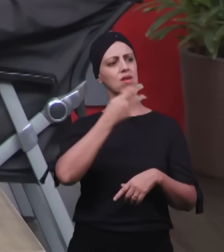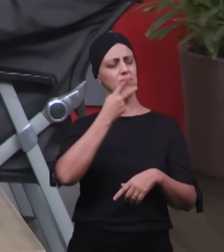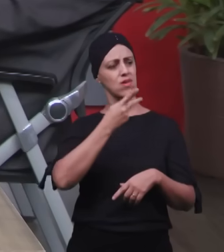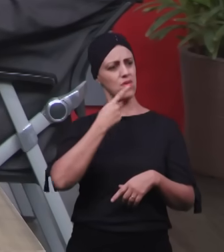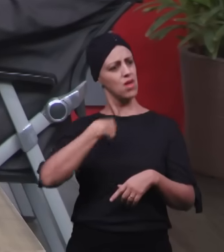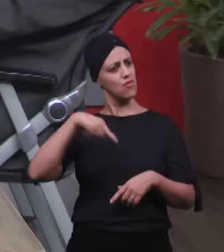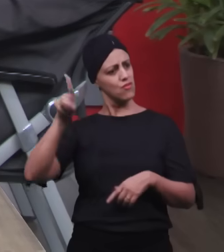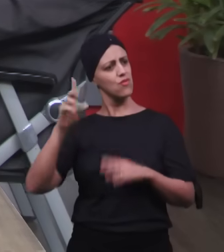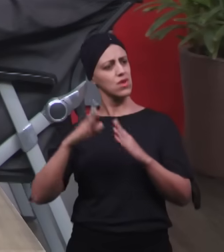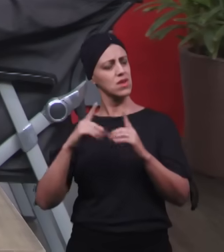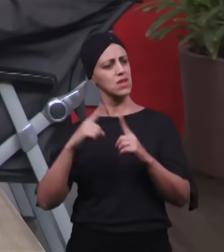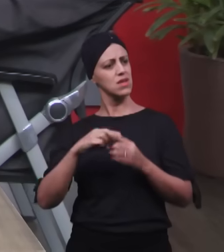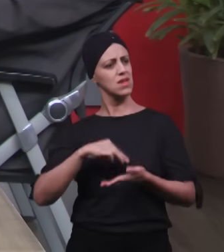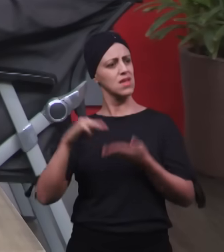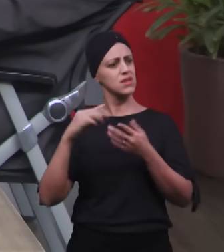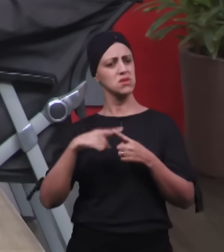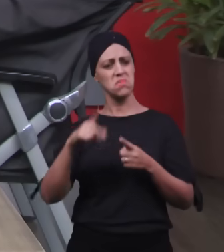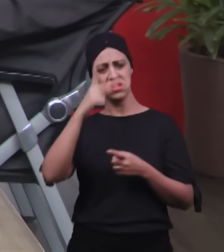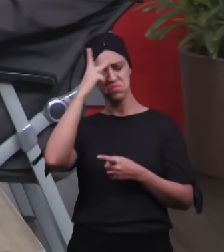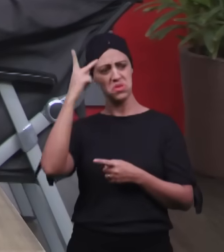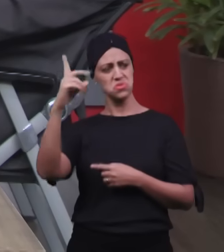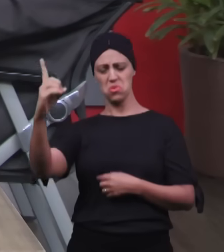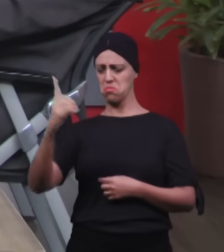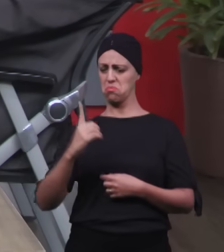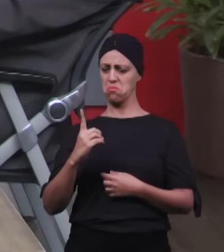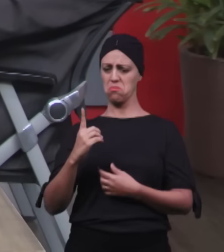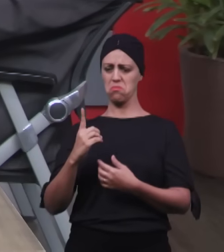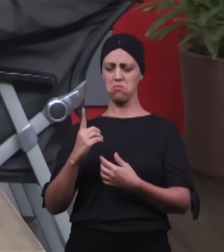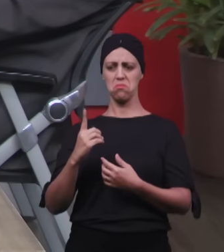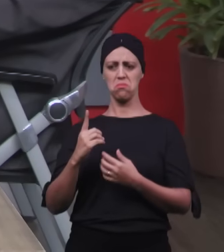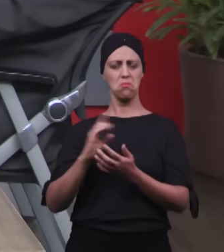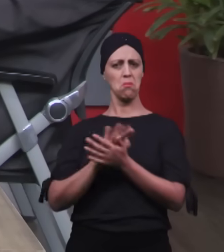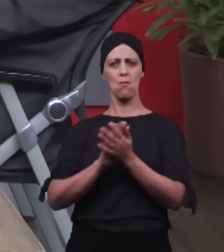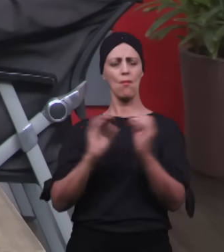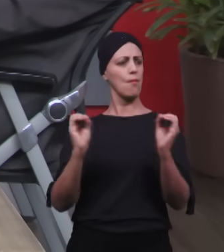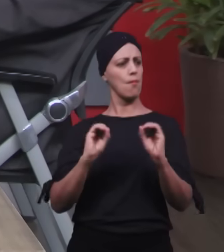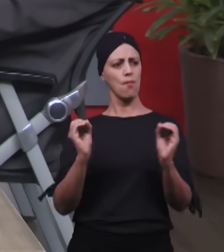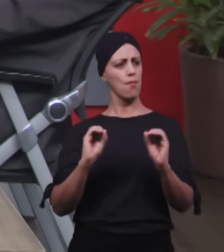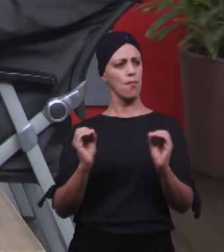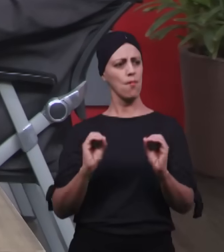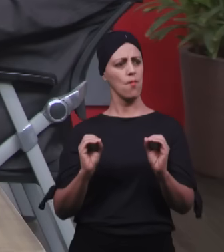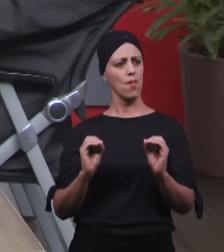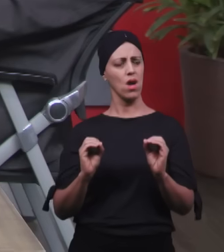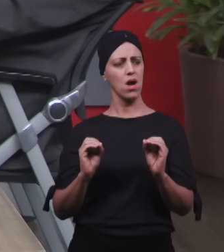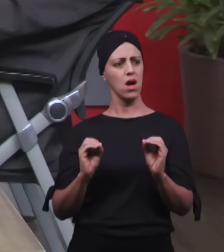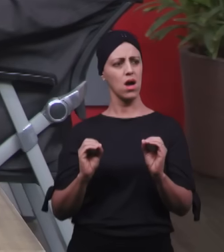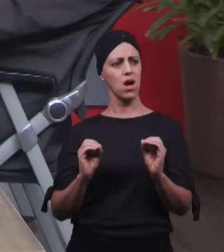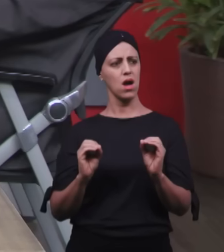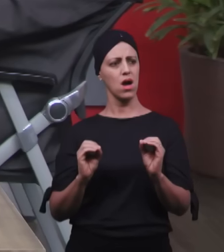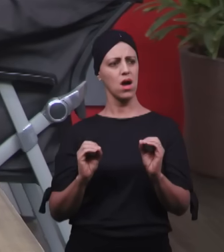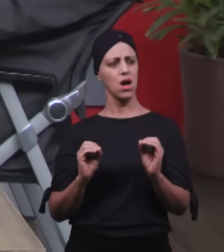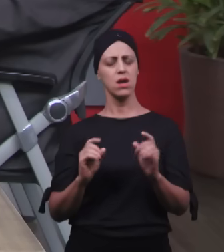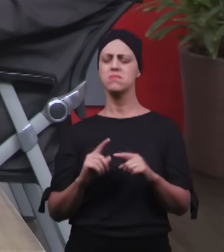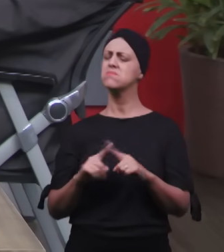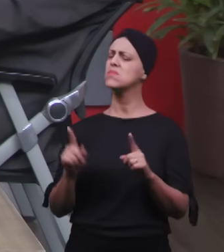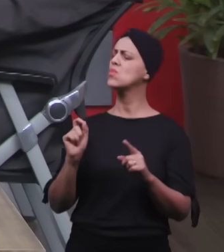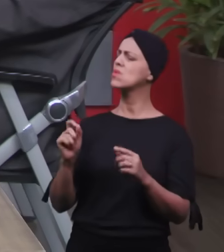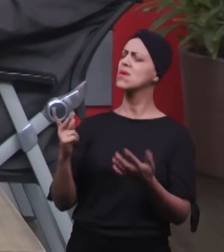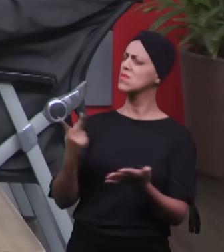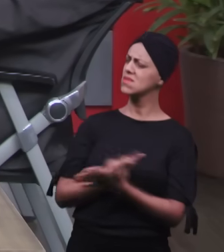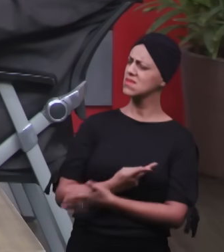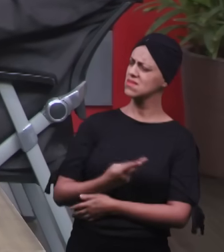ela disse olha fui mas não foi assistido eu disse mas o que que houve O que aconteceu me conta